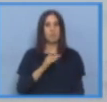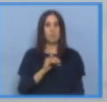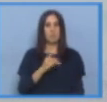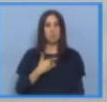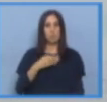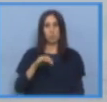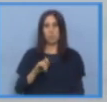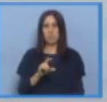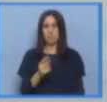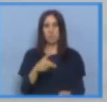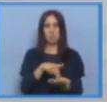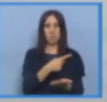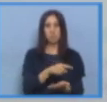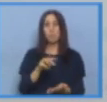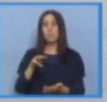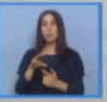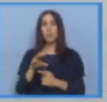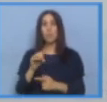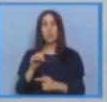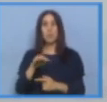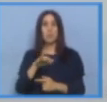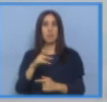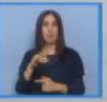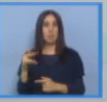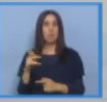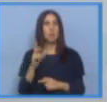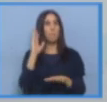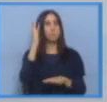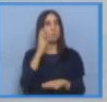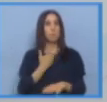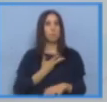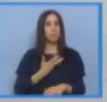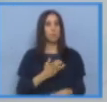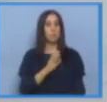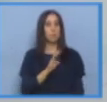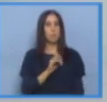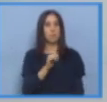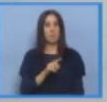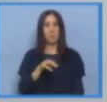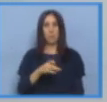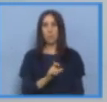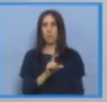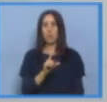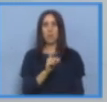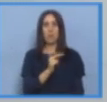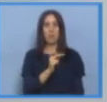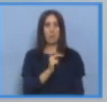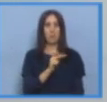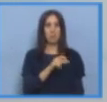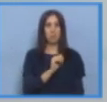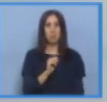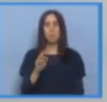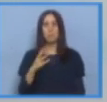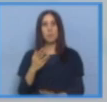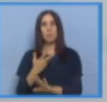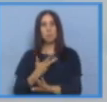questão da maçonaria. Temos logo a abrir o ciclo de conferências do Dr. José Manuel Anjos. Dentro do catolicismo tivemos o Dr. João Paiva,